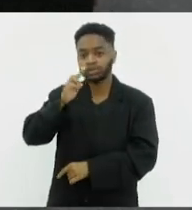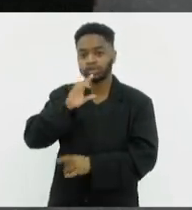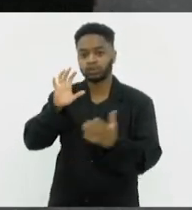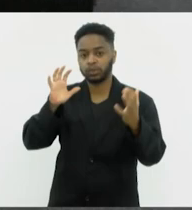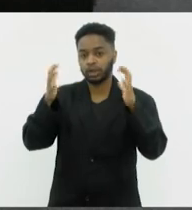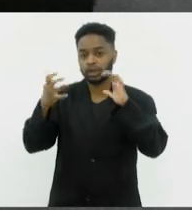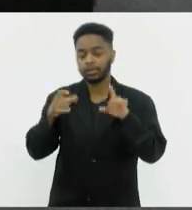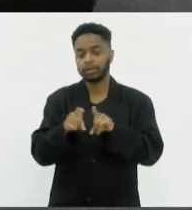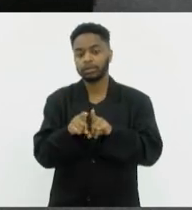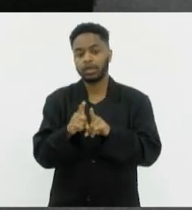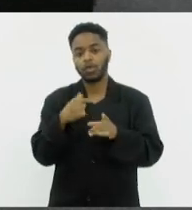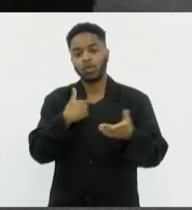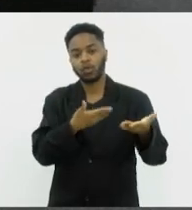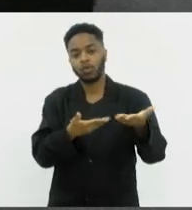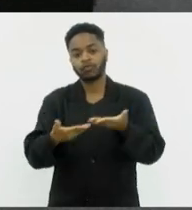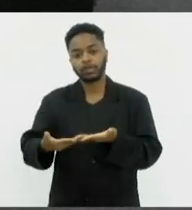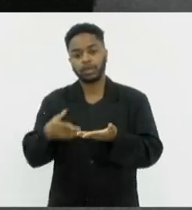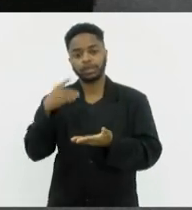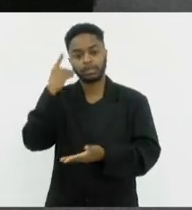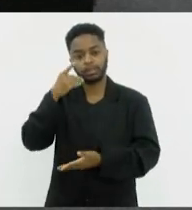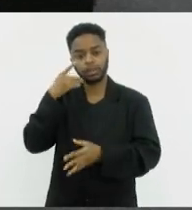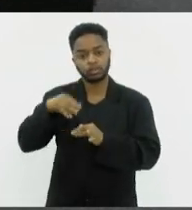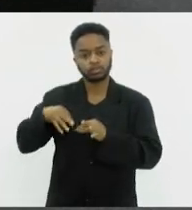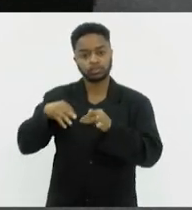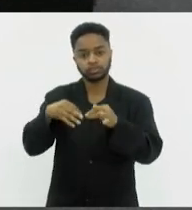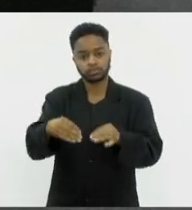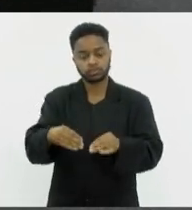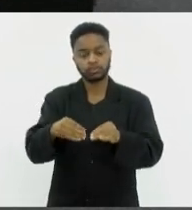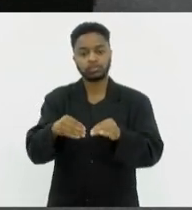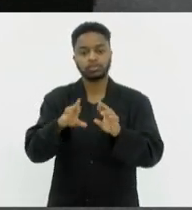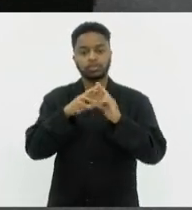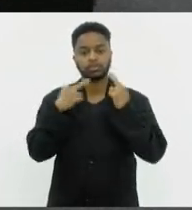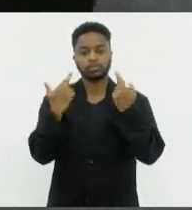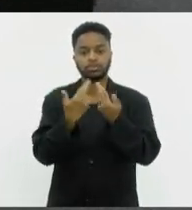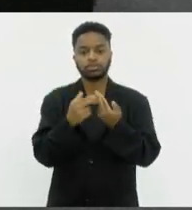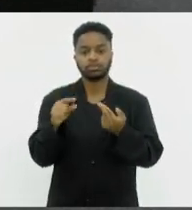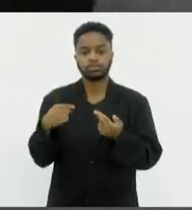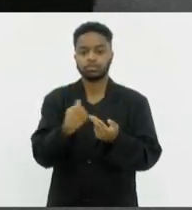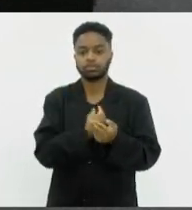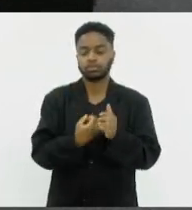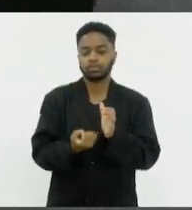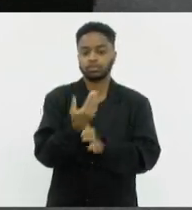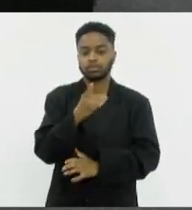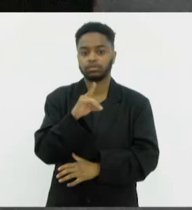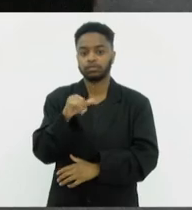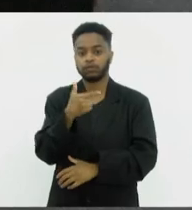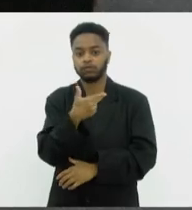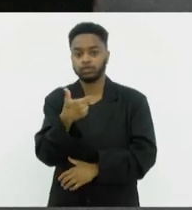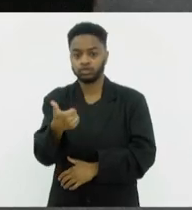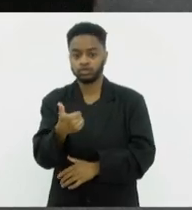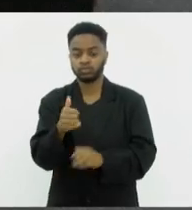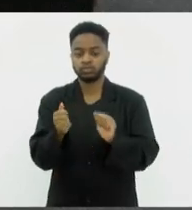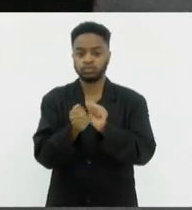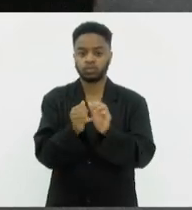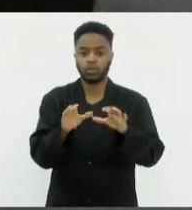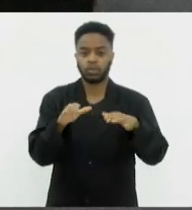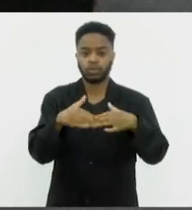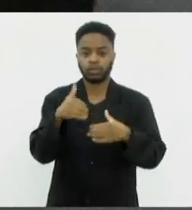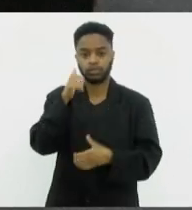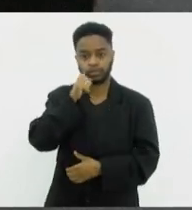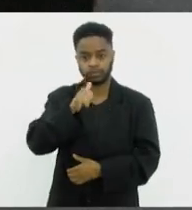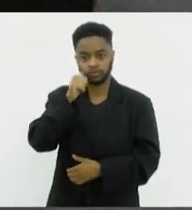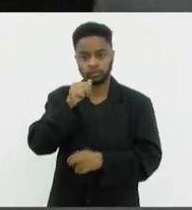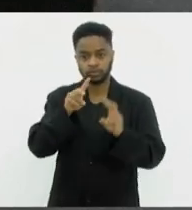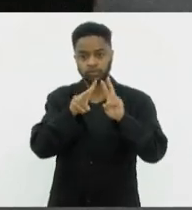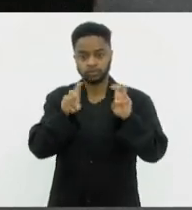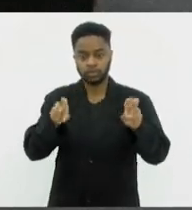quero convidar a todas as deputadas e deputados para a audiência que realizaremos no dia 21 pela Comissão da Mulher